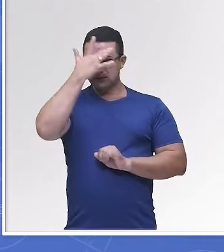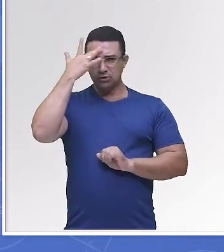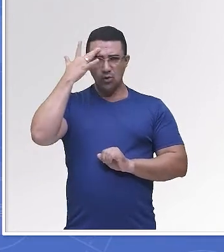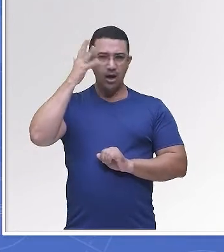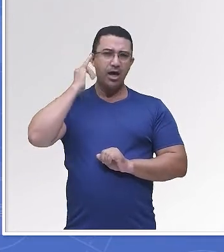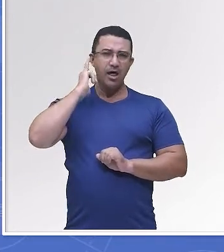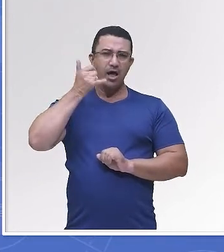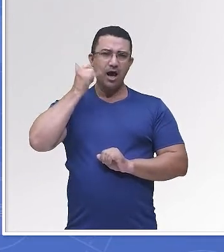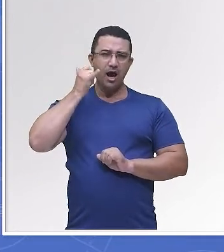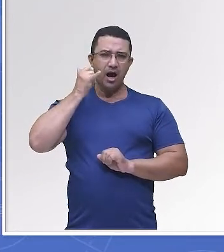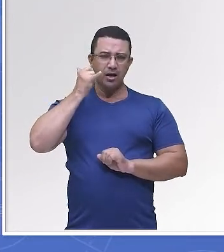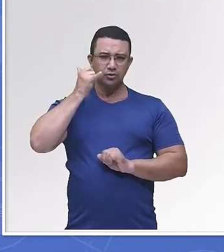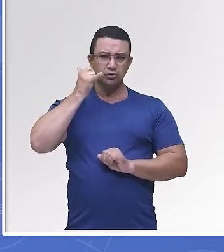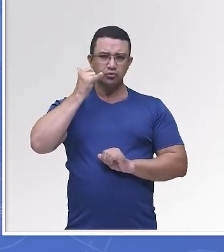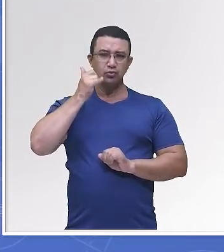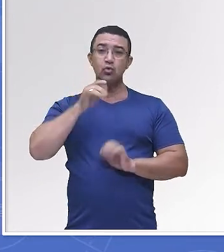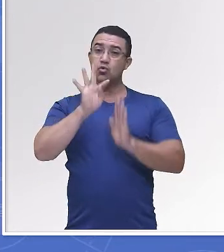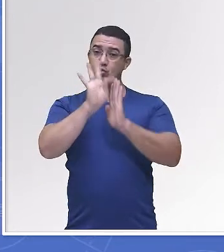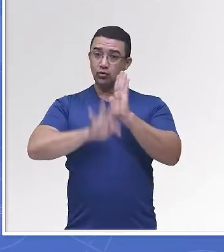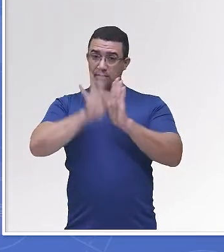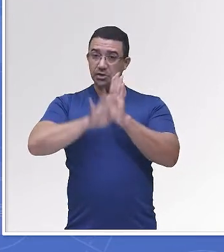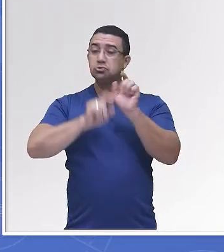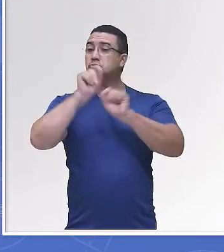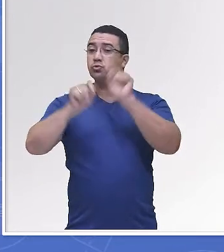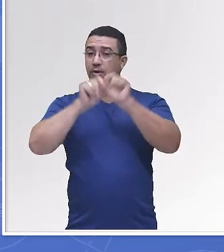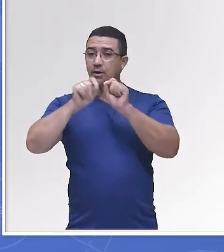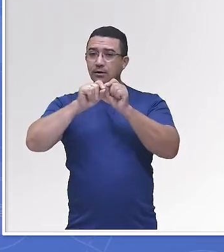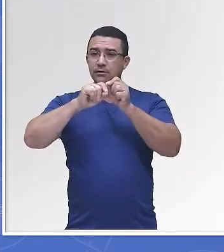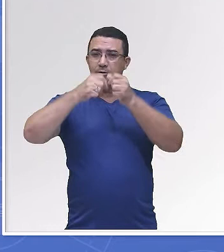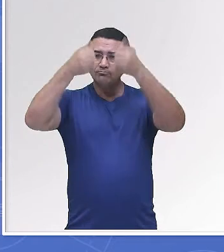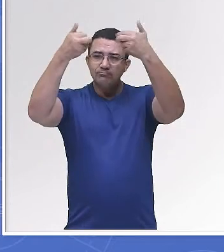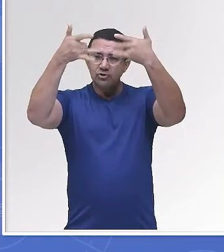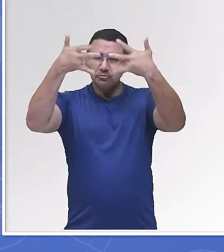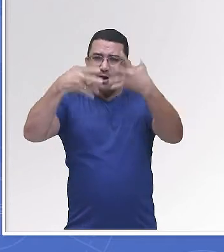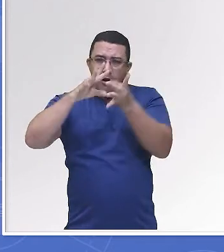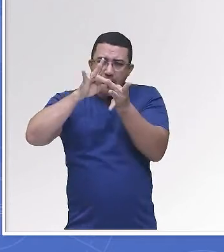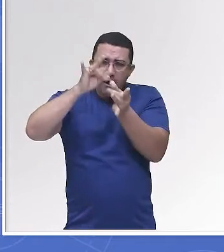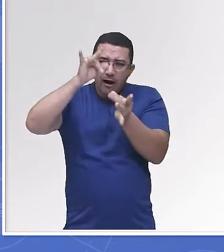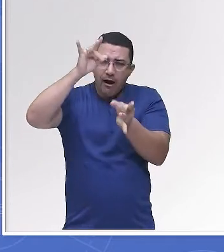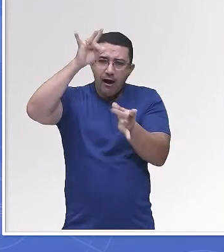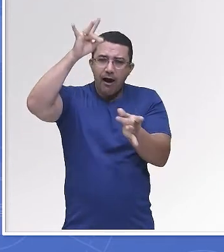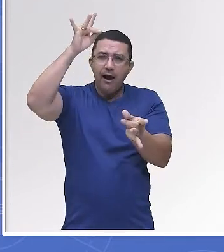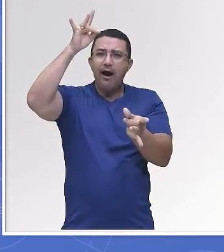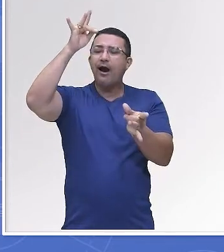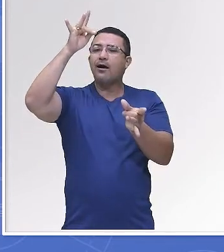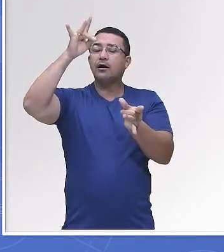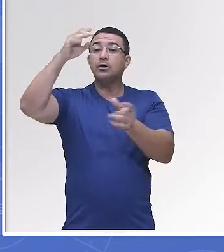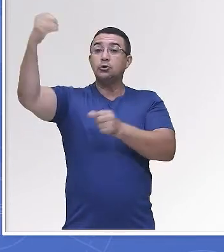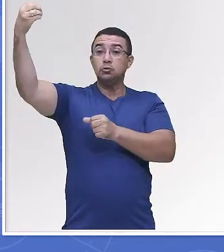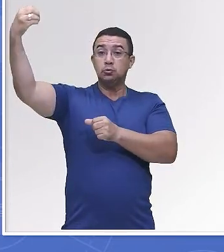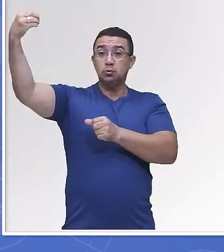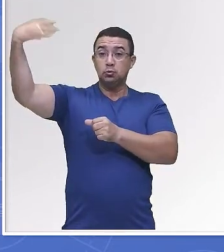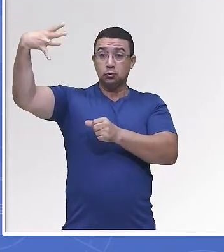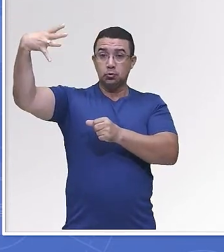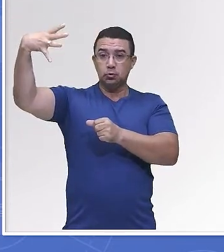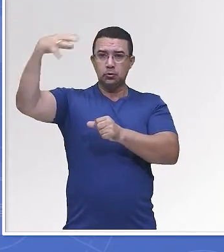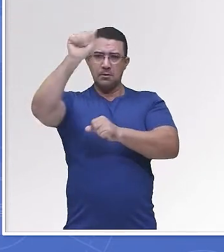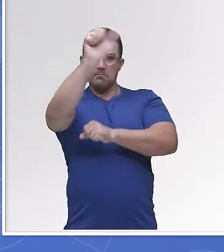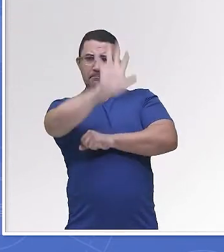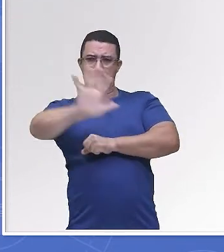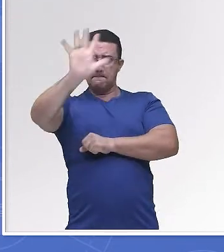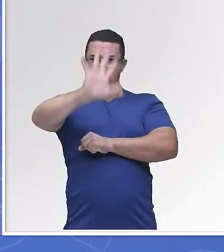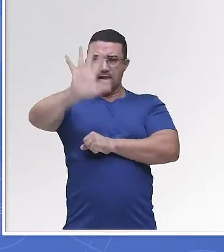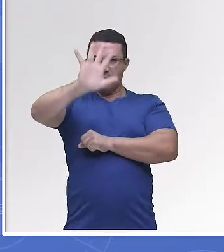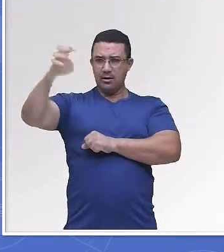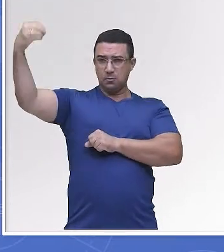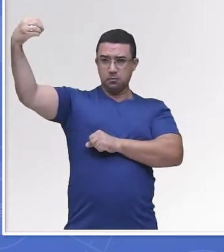está descrevendo uma paisagem, correto, né? É uma luz que está ali naquela paisagem, naquela